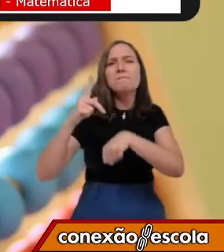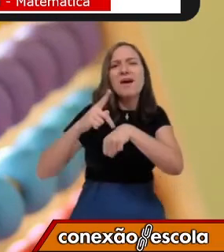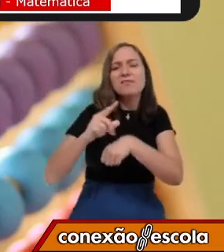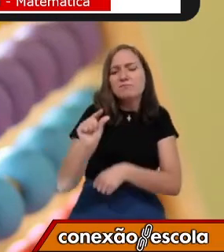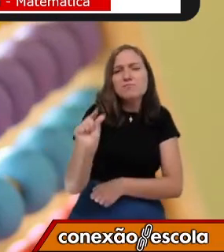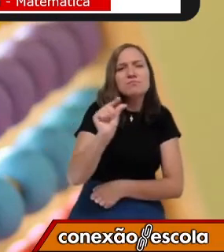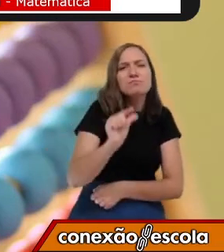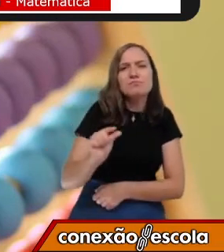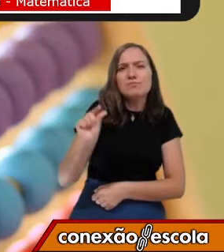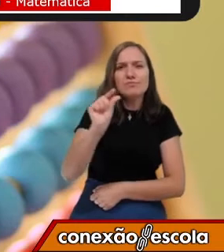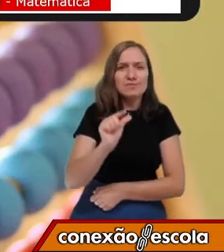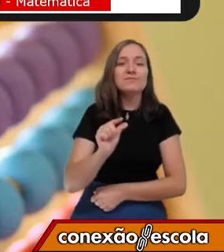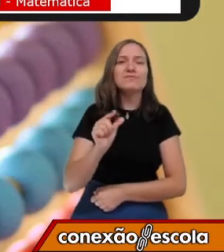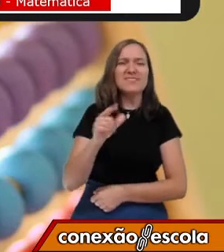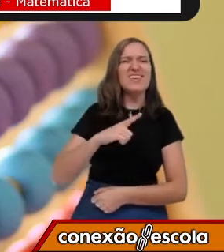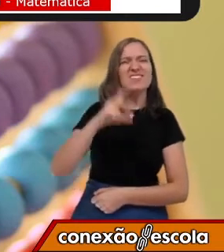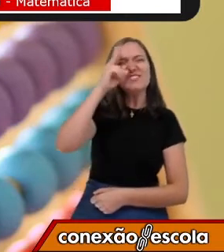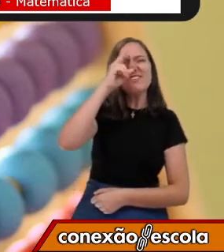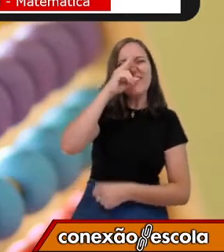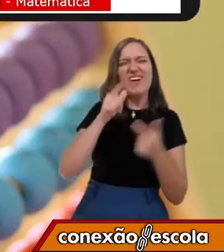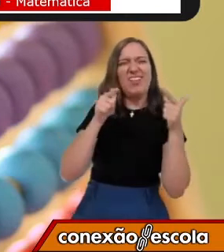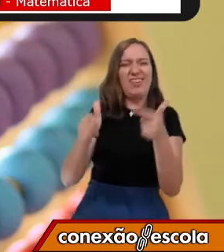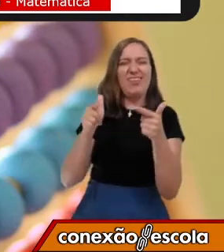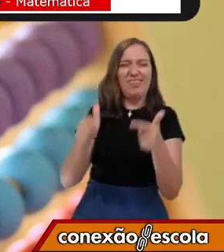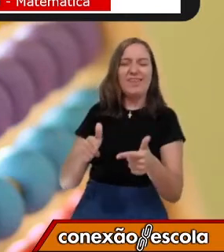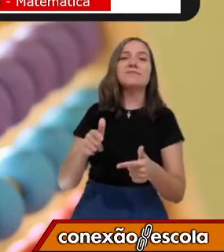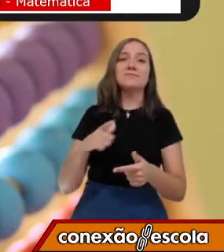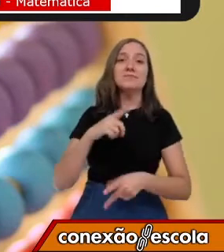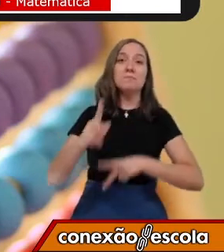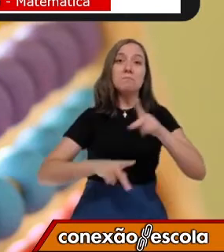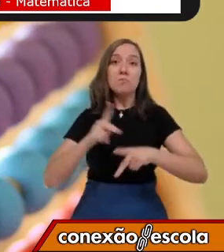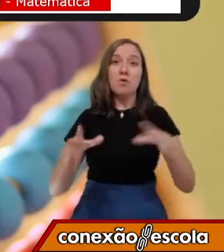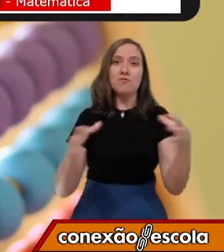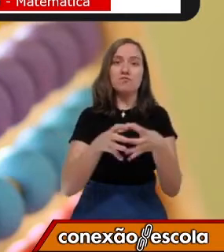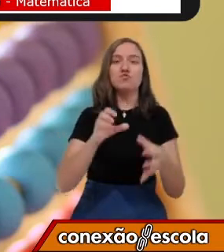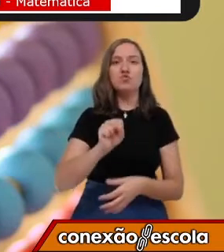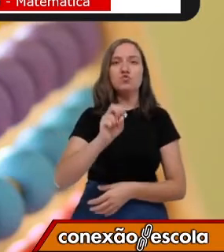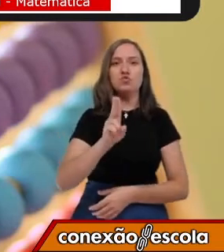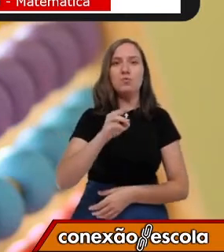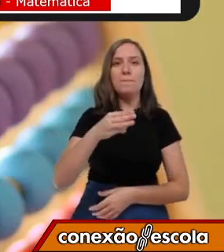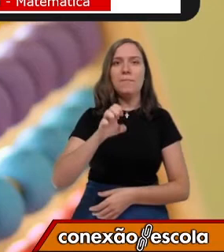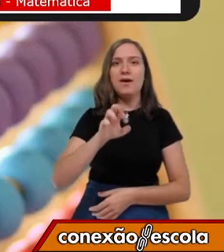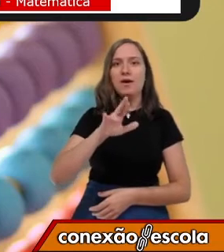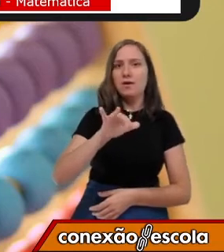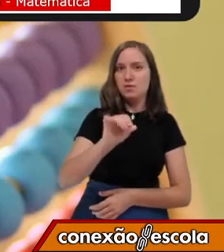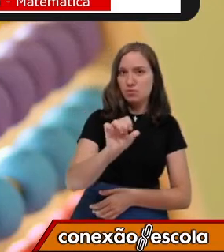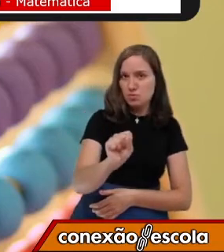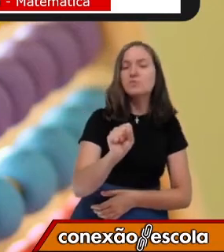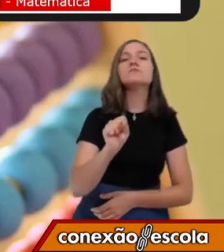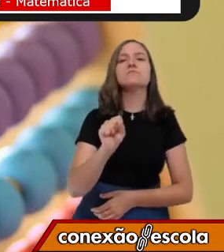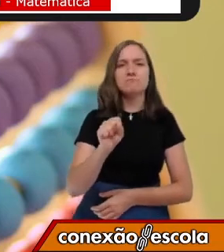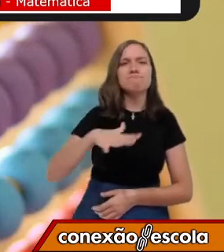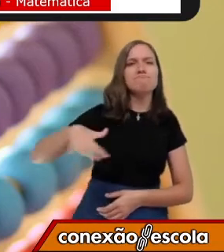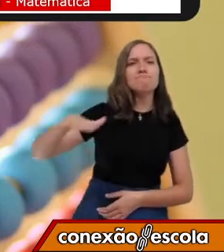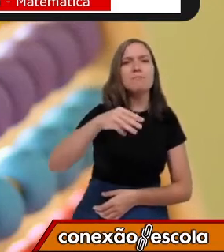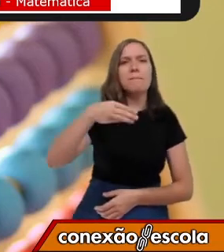história muito bacana aqui. Os povos sumérios que habitavam a antiga região da Mesopotâmia, entre o rio Tigre e Eufrates,